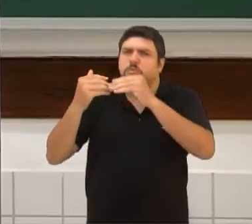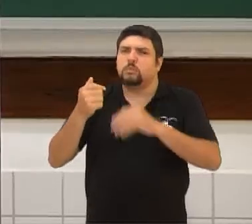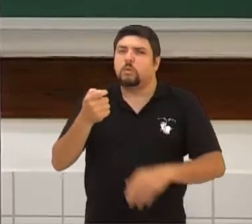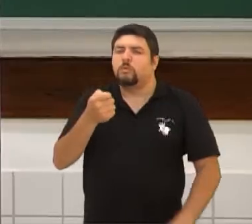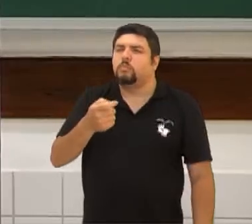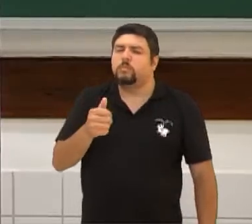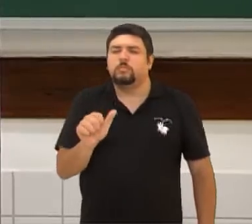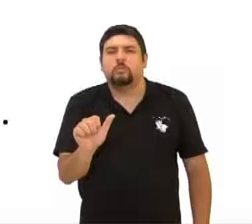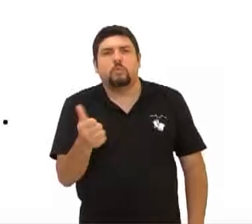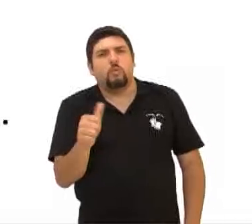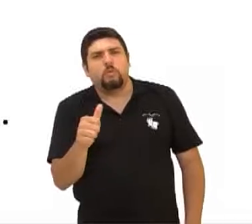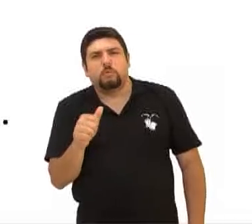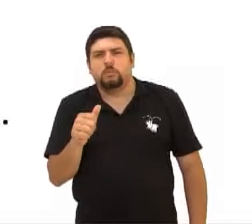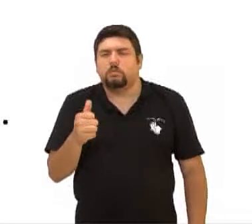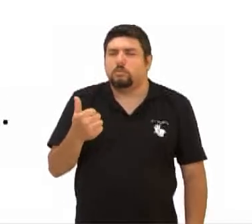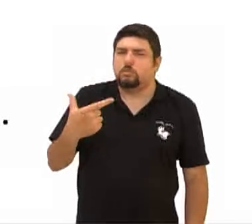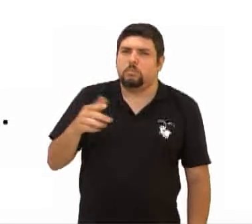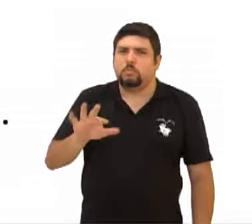urbano e industrial.